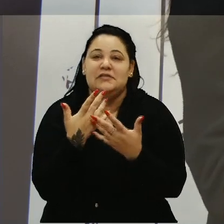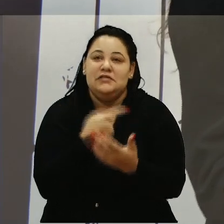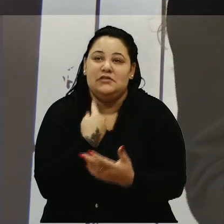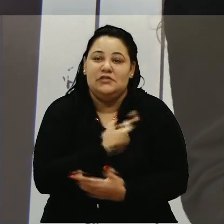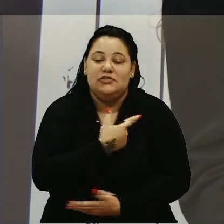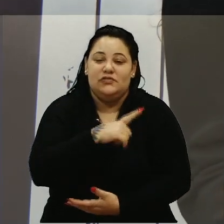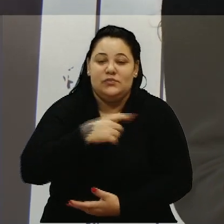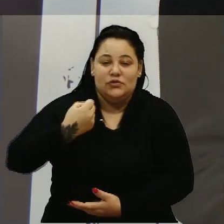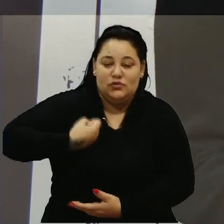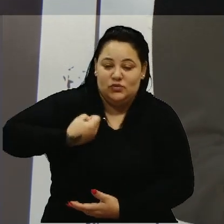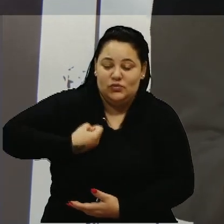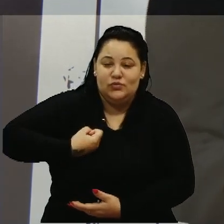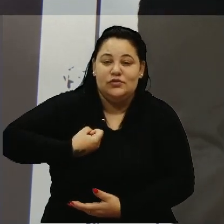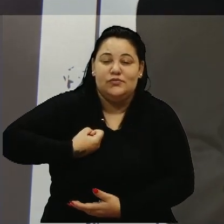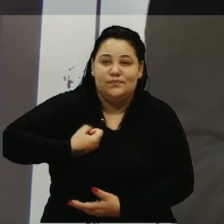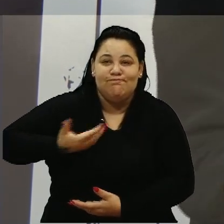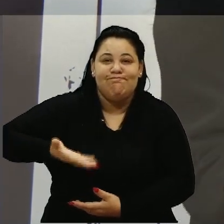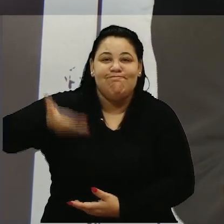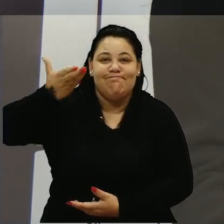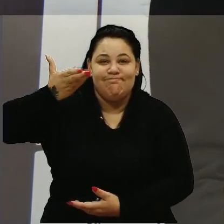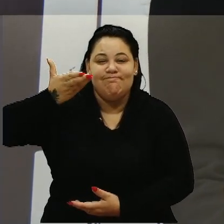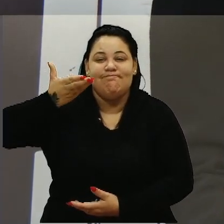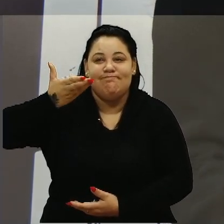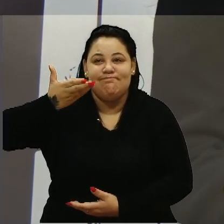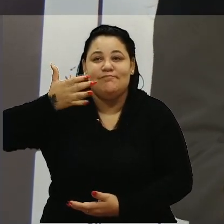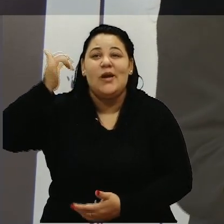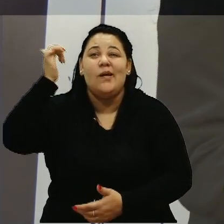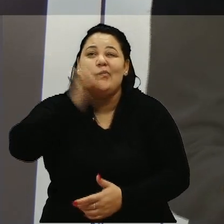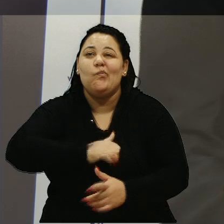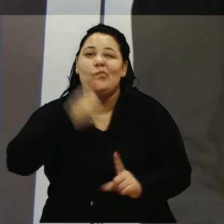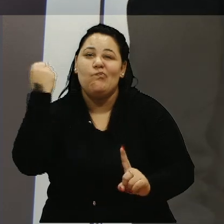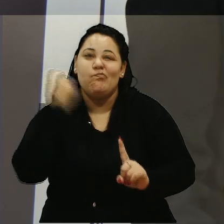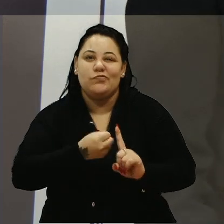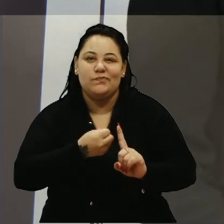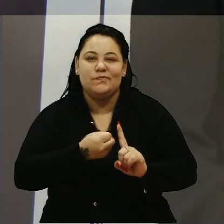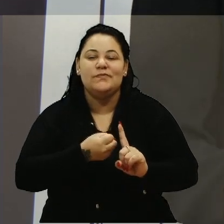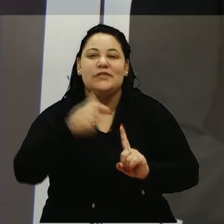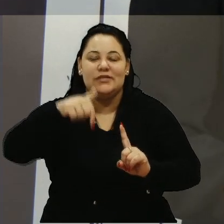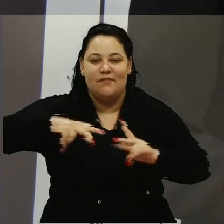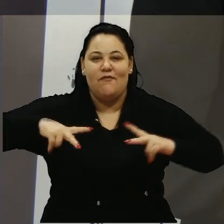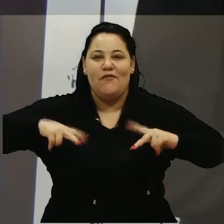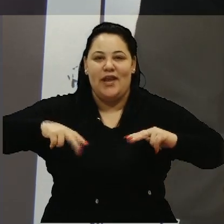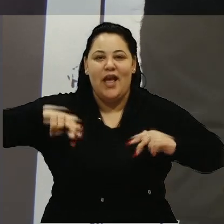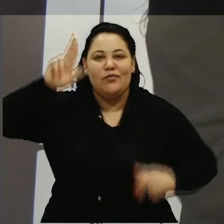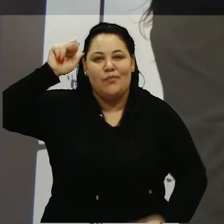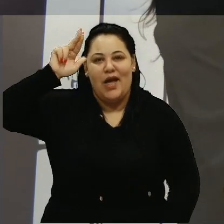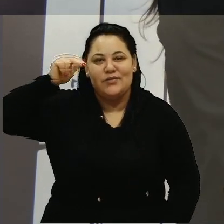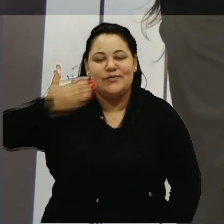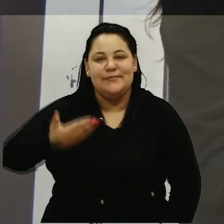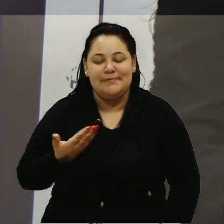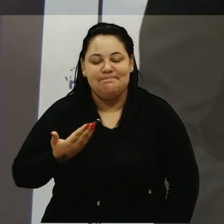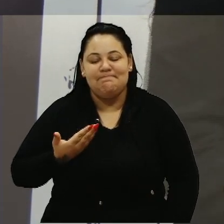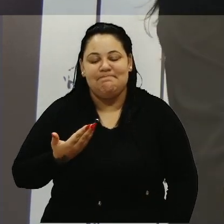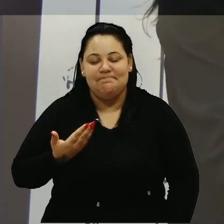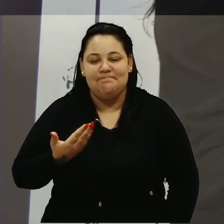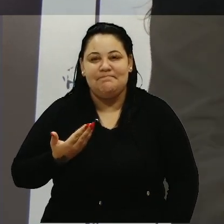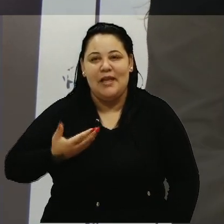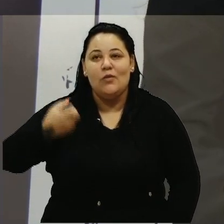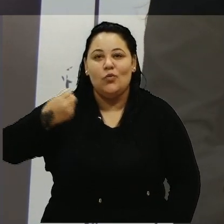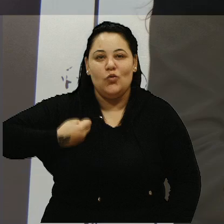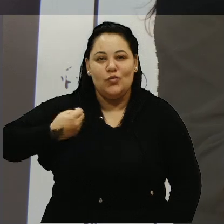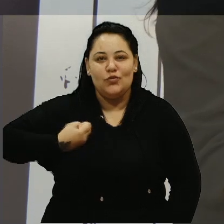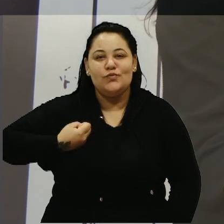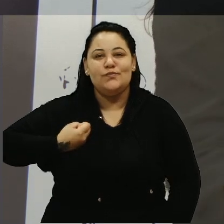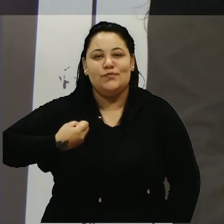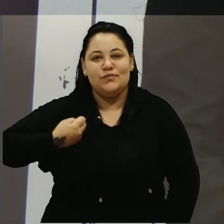número altíssimo de feminicídios nesse feriadão de Páscoa. É um número aí que o